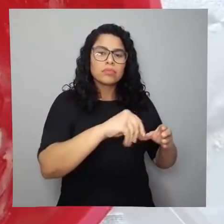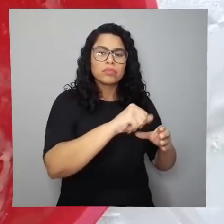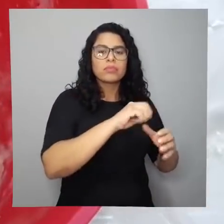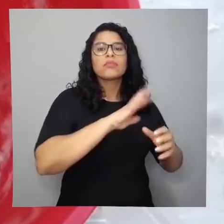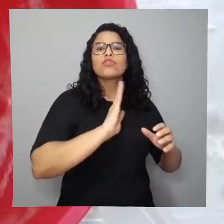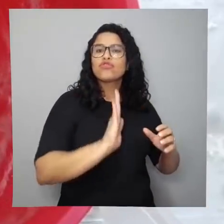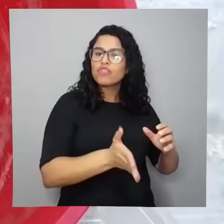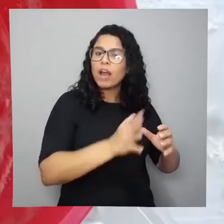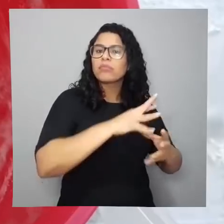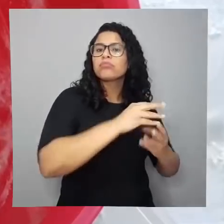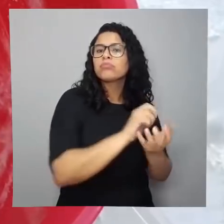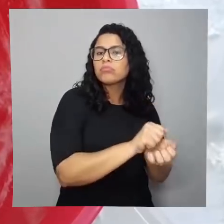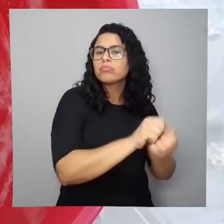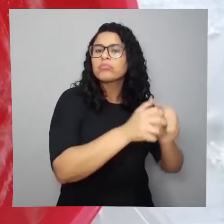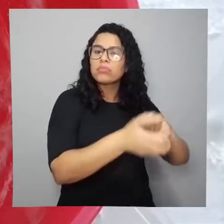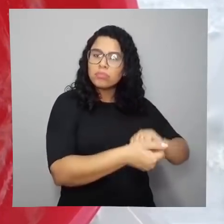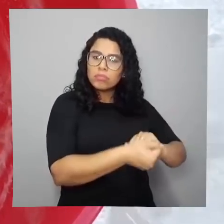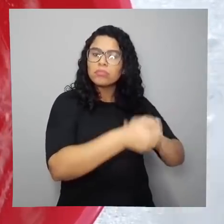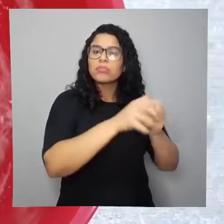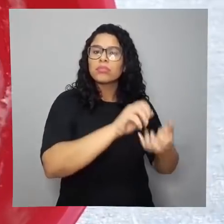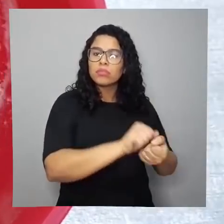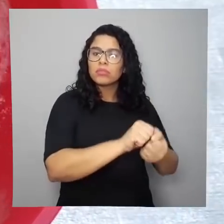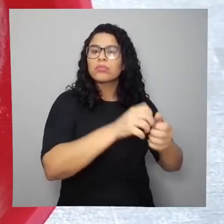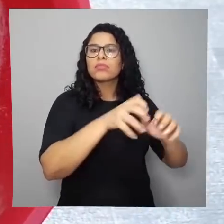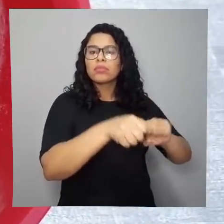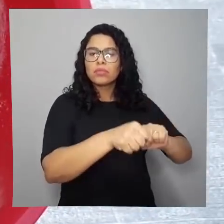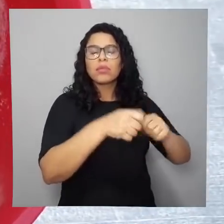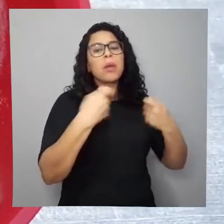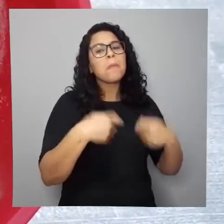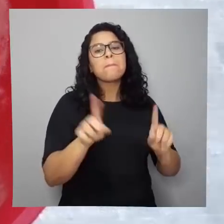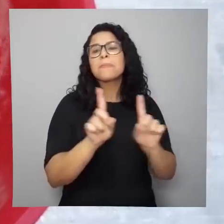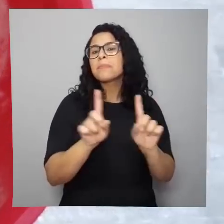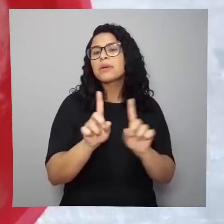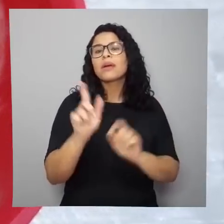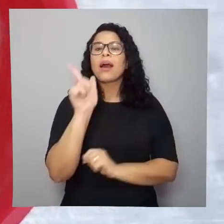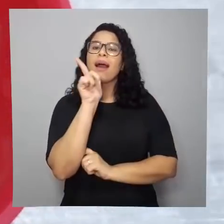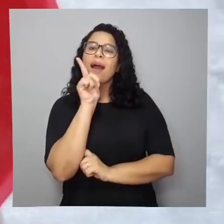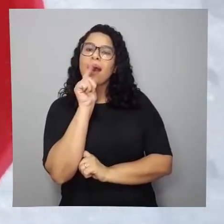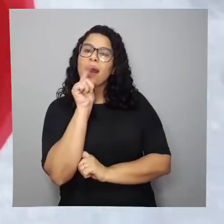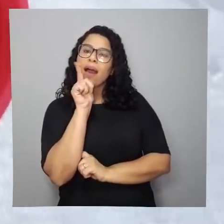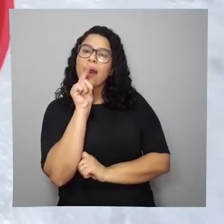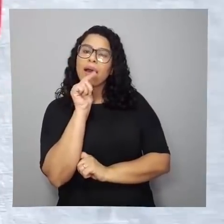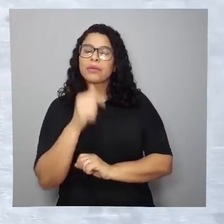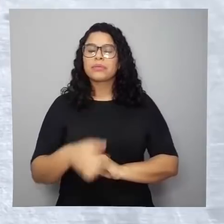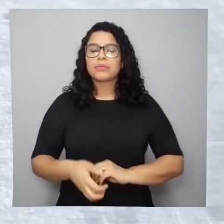líquido, tá vendo? Não vai precisar